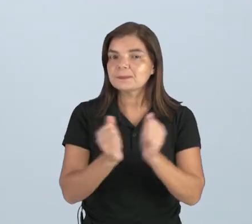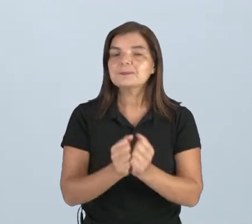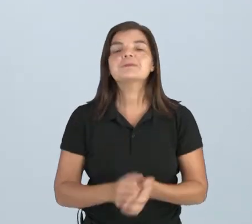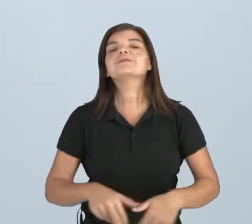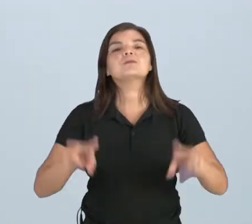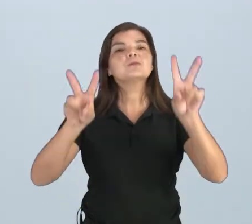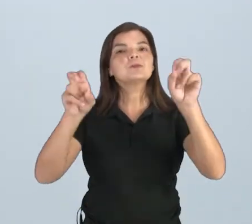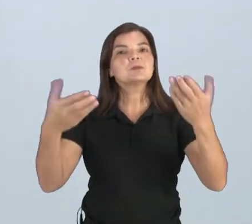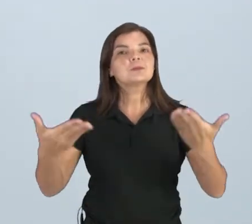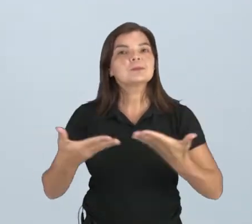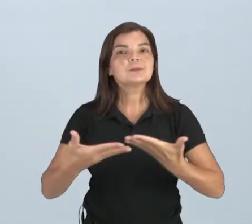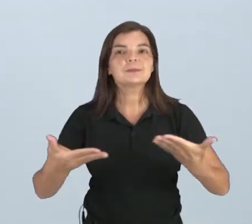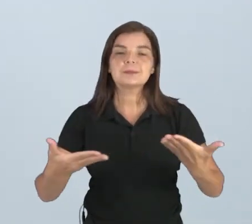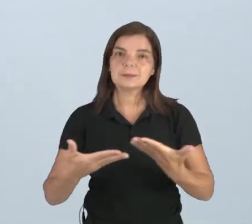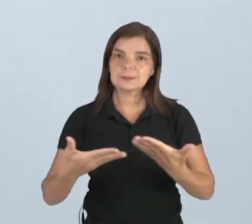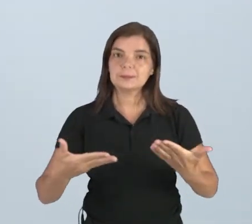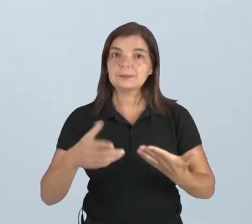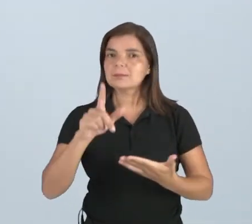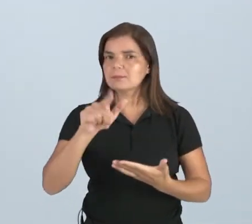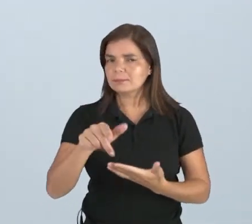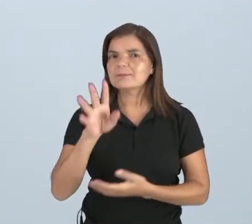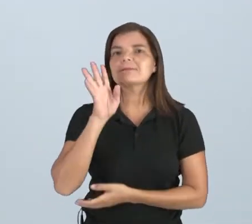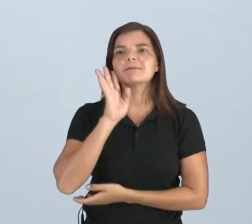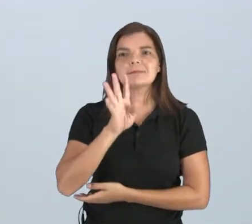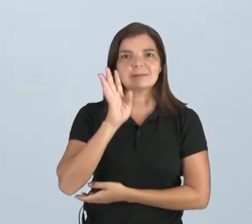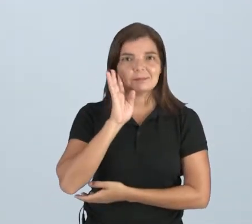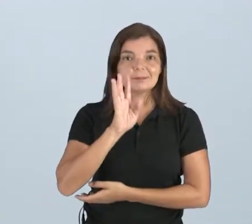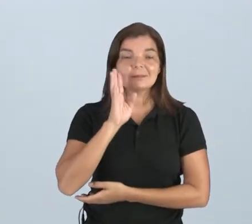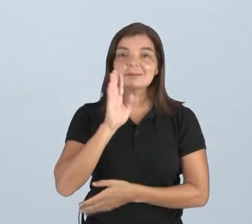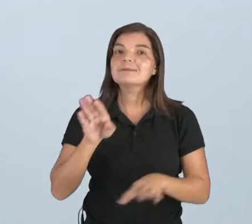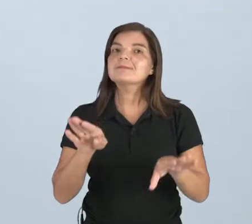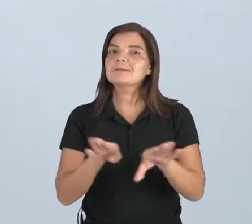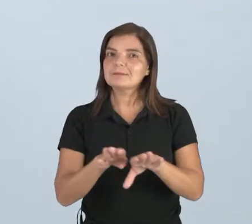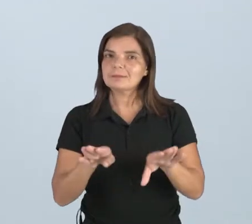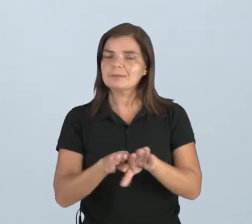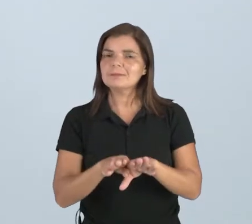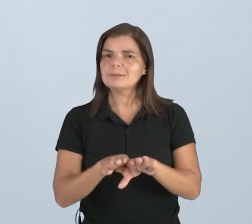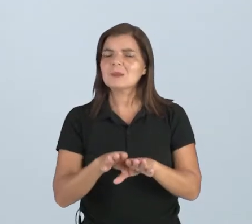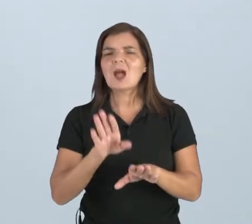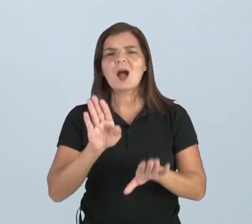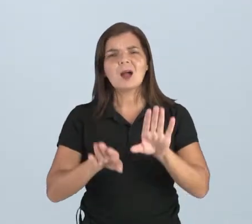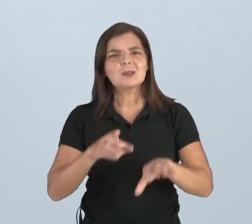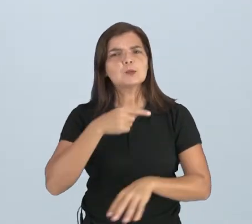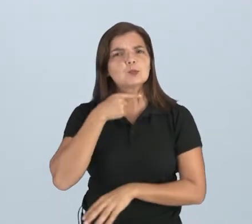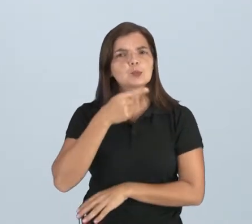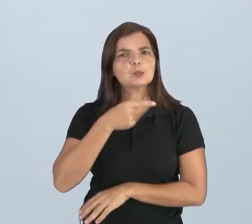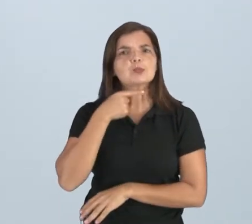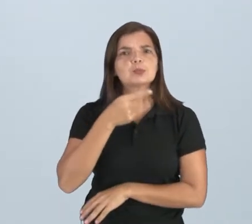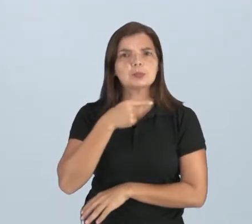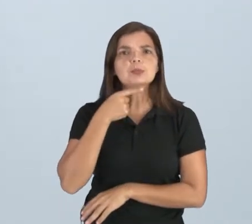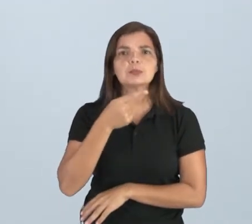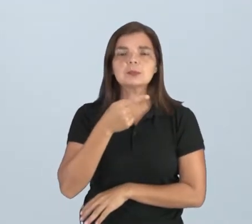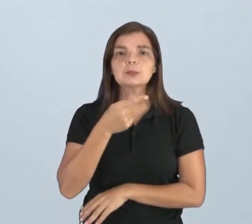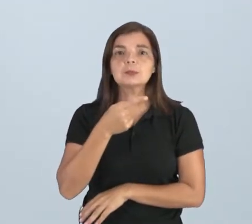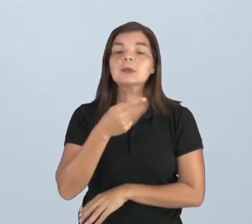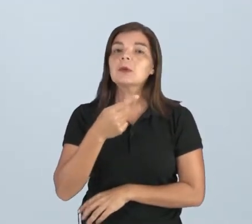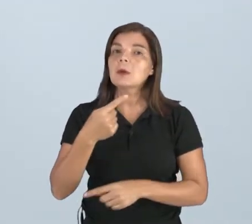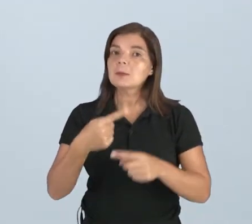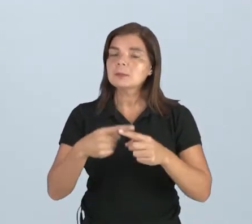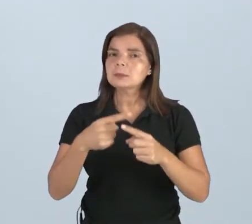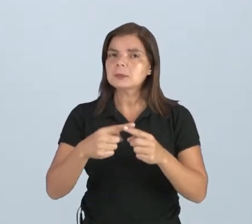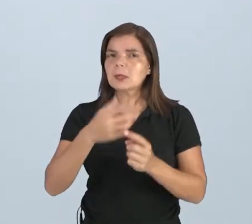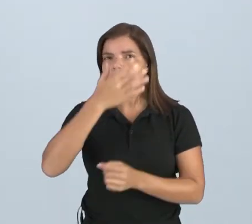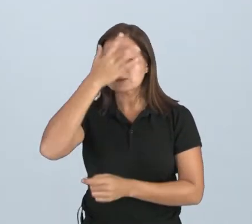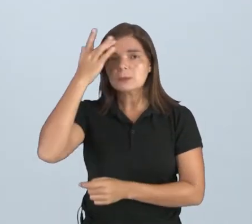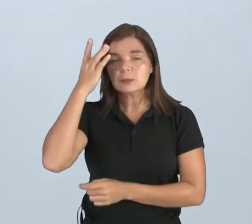nosso assunto de hoje é bem interessante, ao mesmo tempo gera muitas dúvidas na cabeça